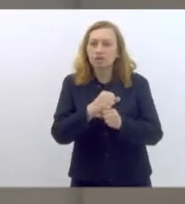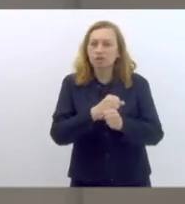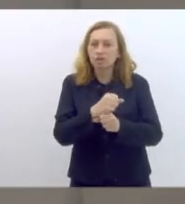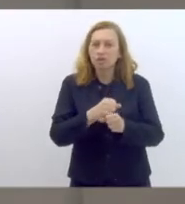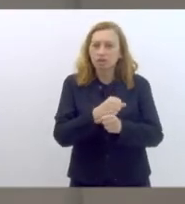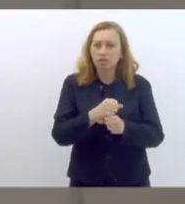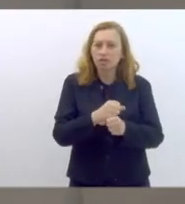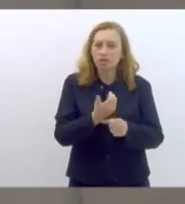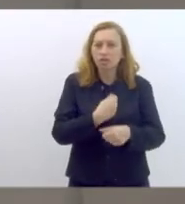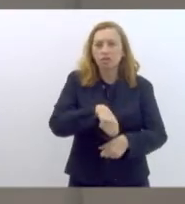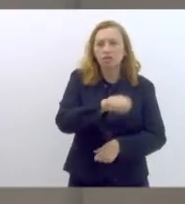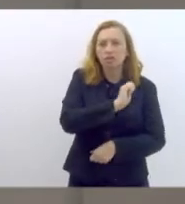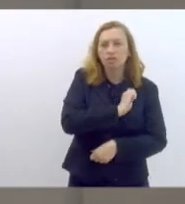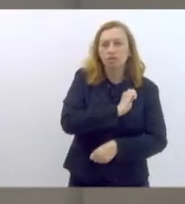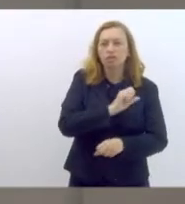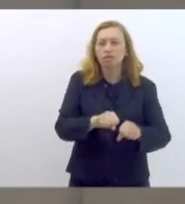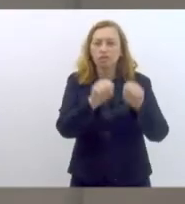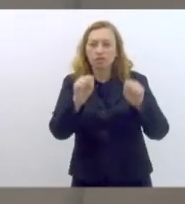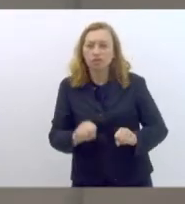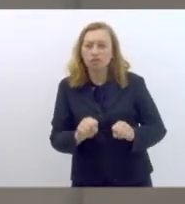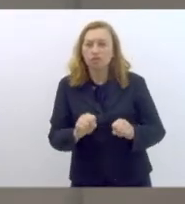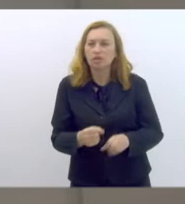regime de operação fiscal, e aí utilizando